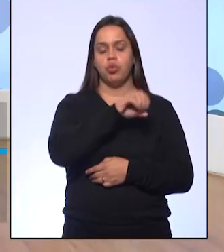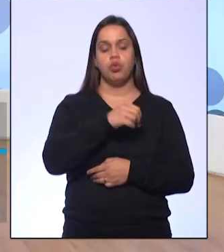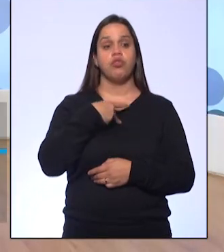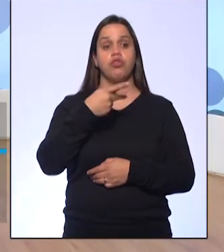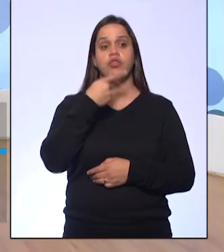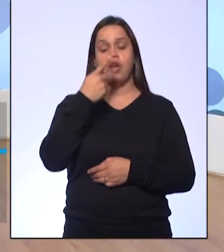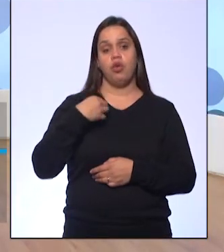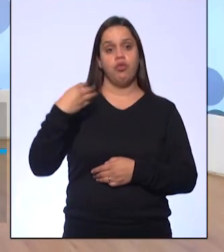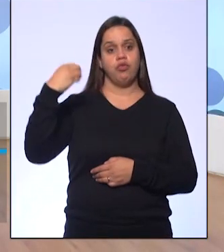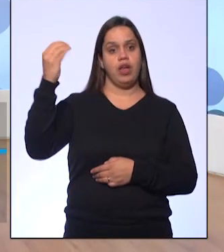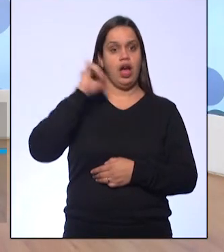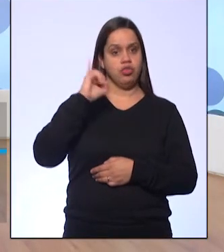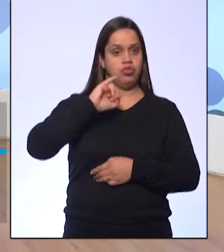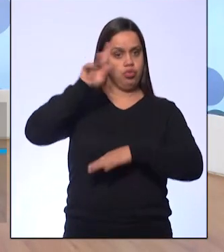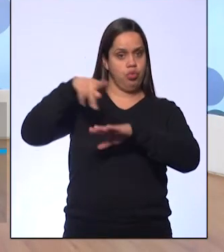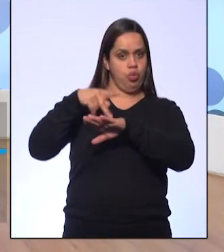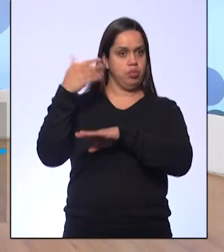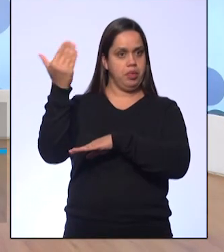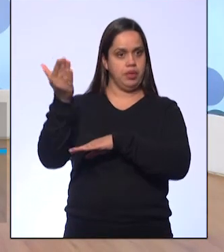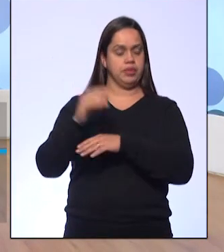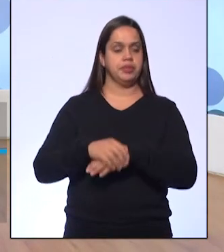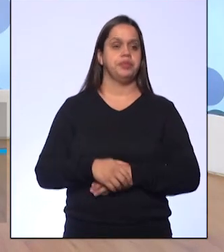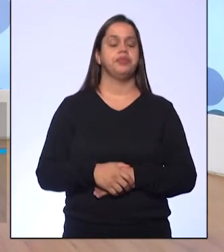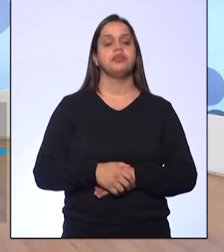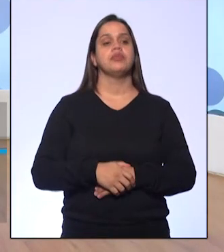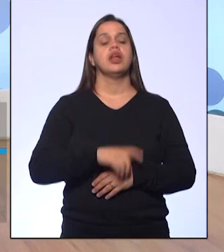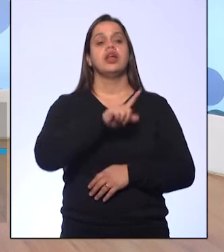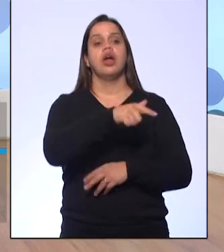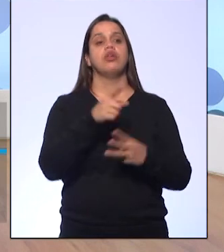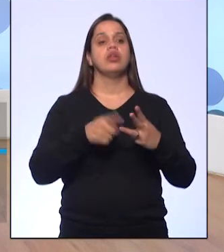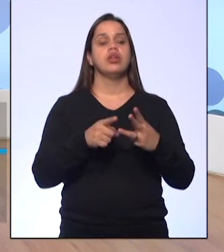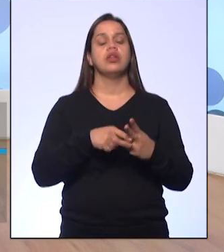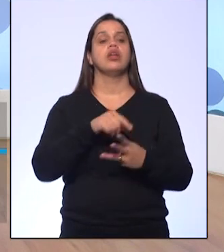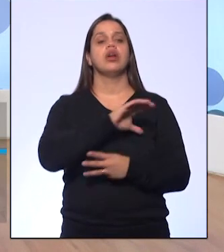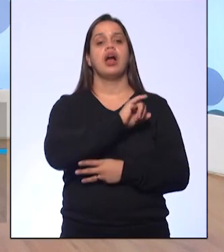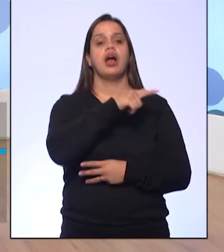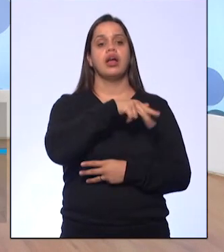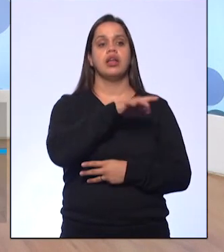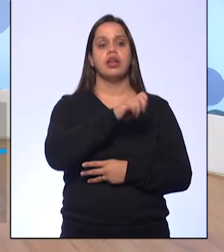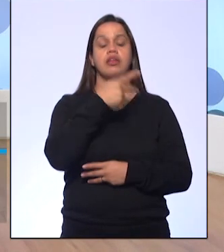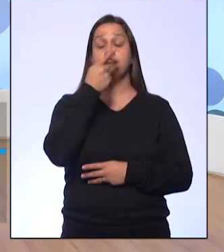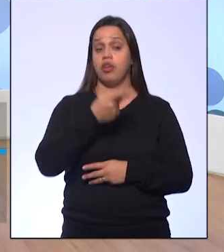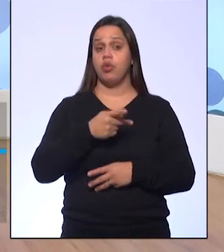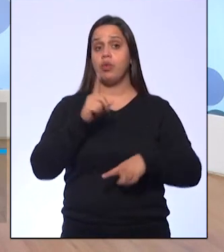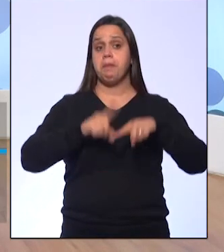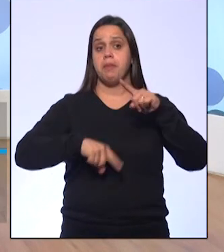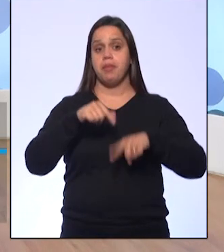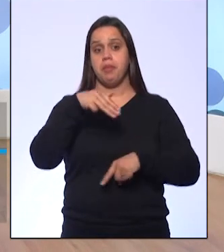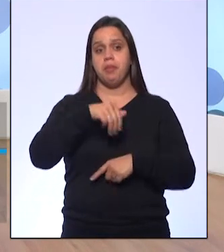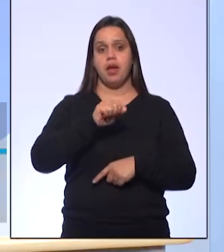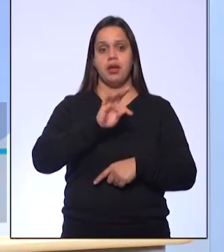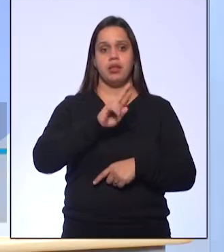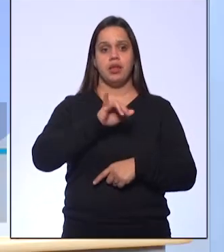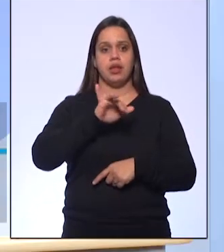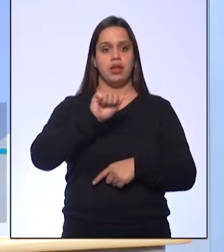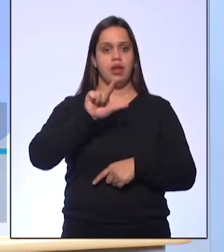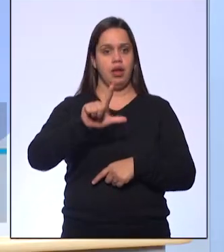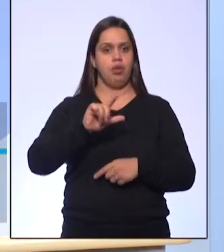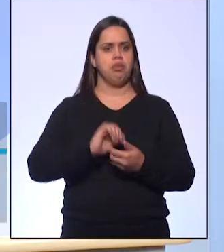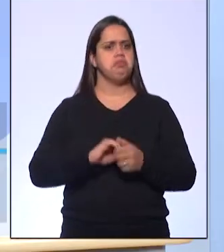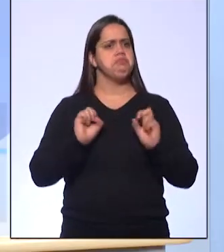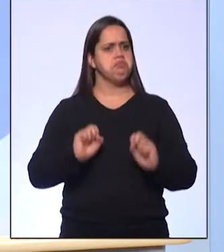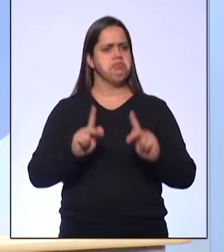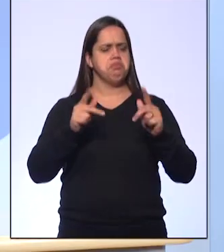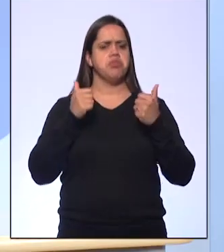internacionais. E a terceira questão, o Kaique e a Jéssica citaram material. Muito bem. Olha, vocês estão